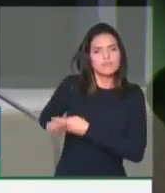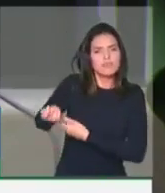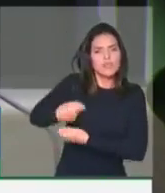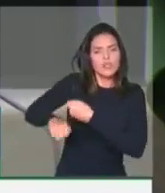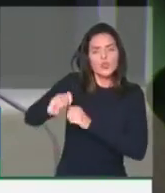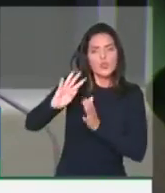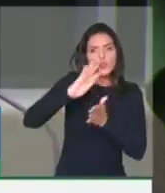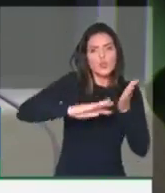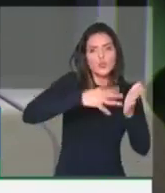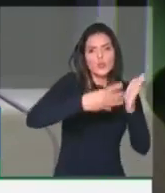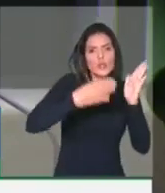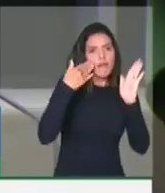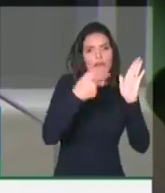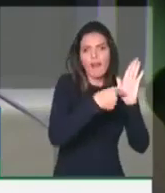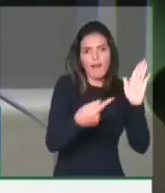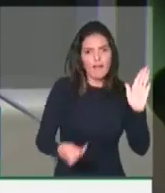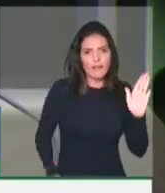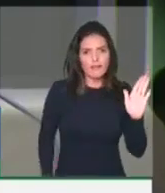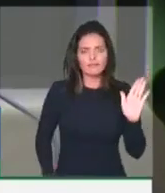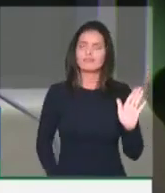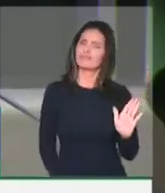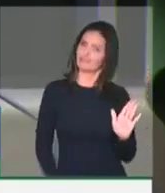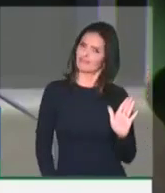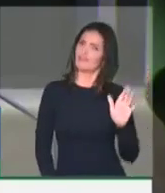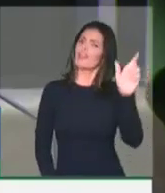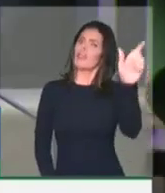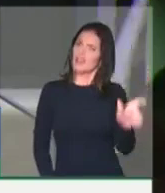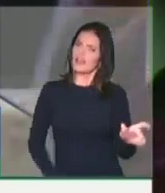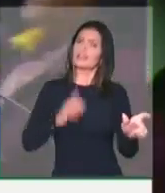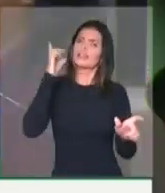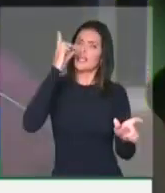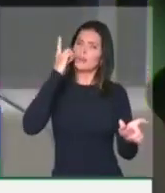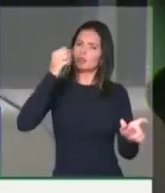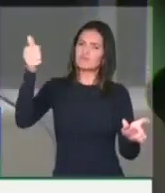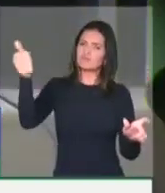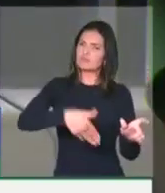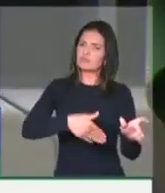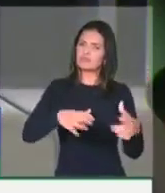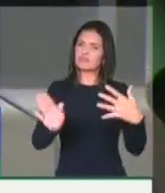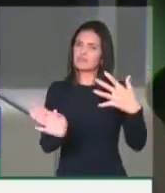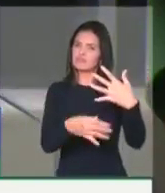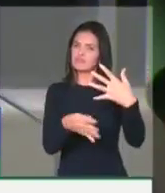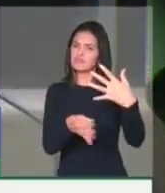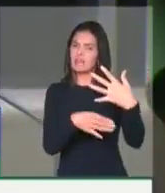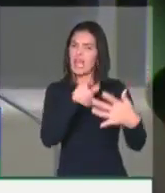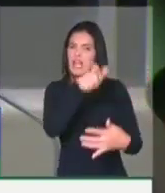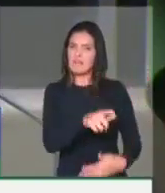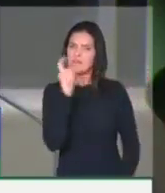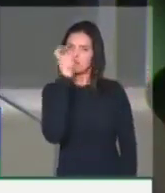O deputado de quinta categoria, leviano e mentiroso,